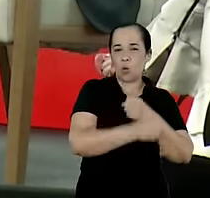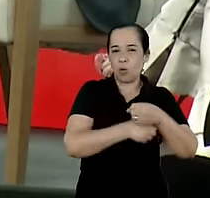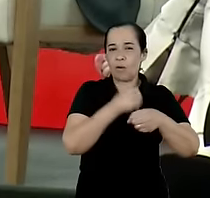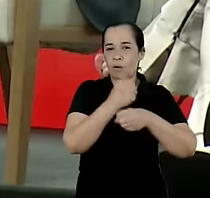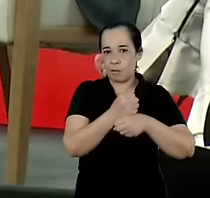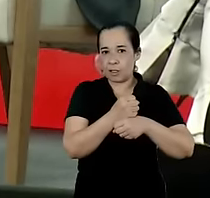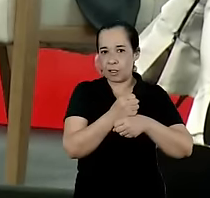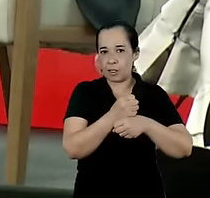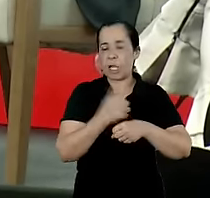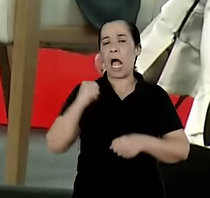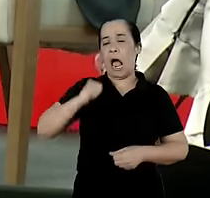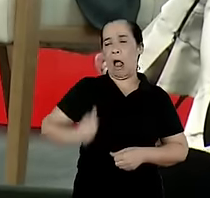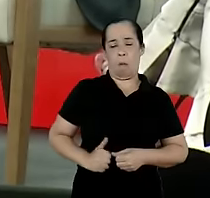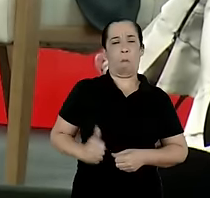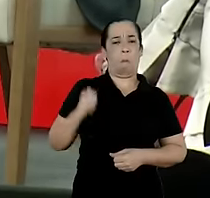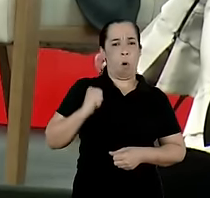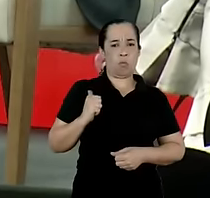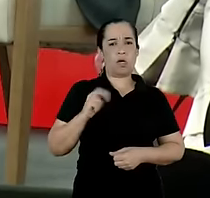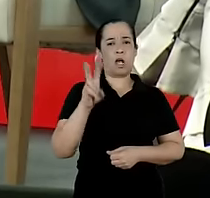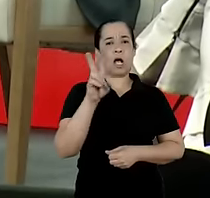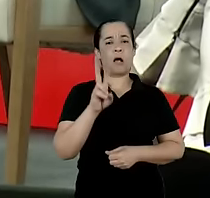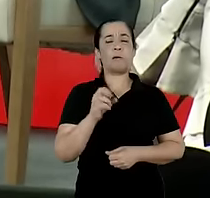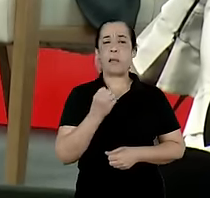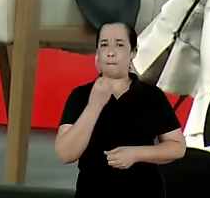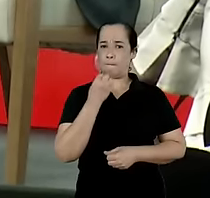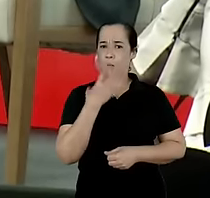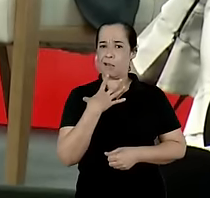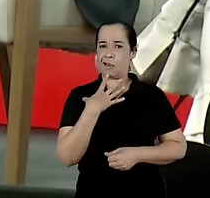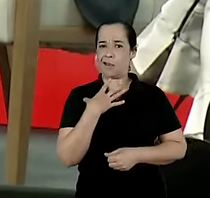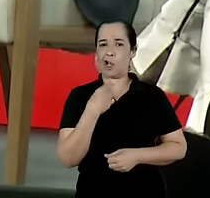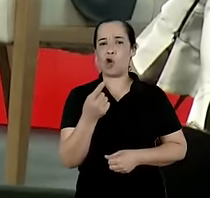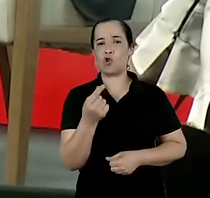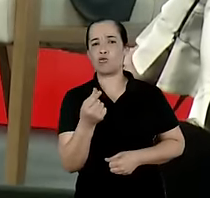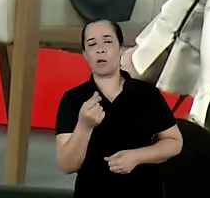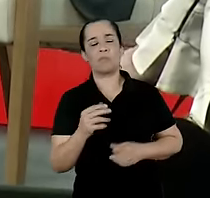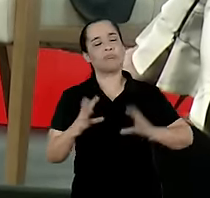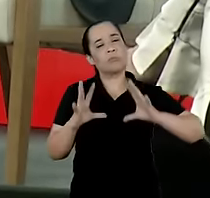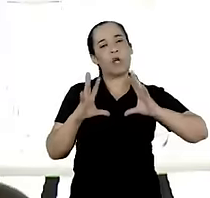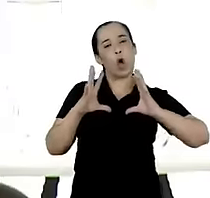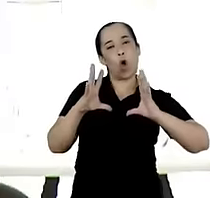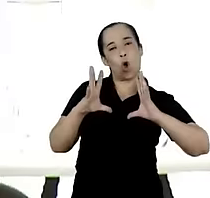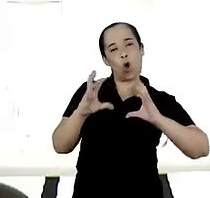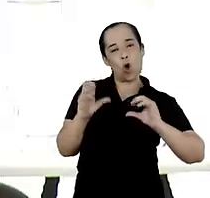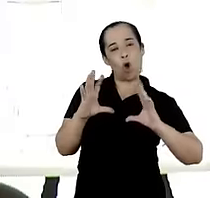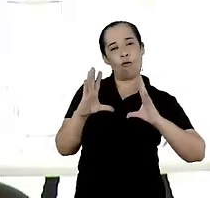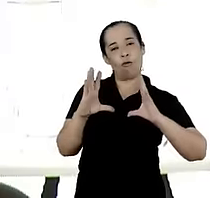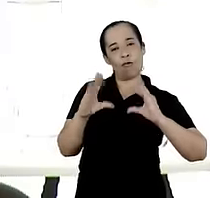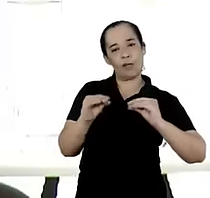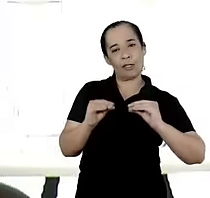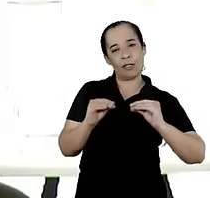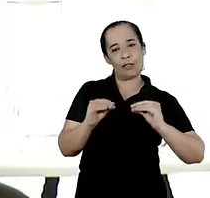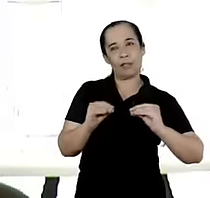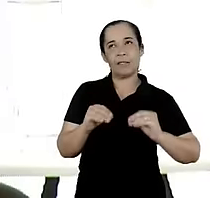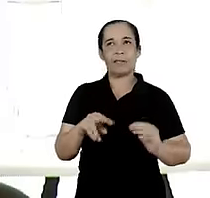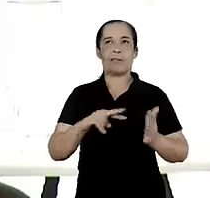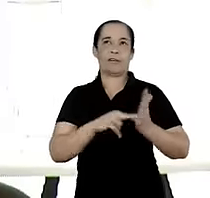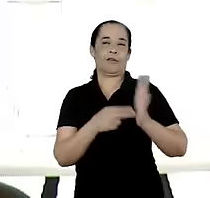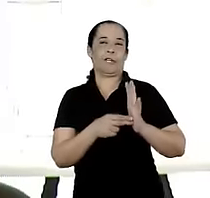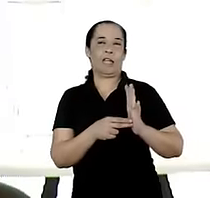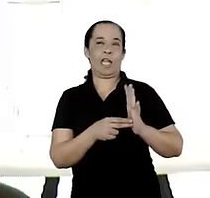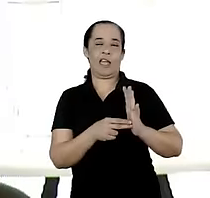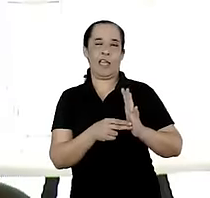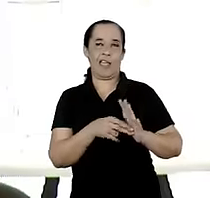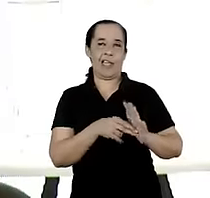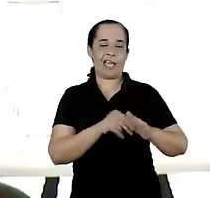bem e a gente tá partindo de um patamar de preço Que dá bastante conforto ou como o pessoal gosta de chamar investimento margem de segurança ninguém tá garantindo nenhum resultado